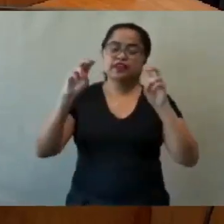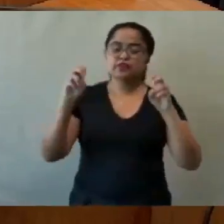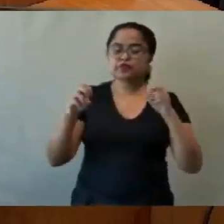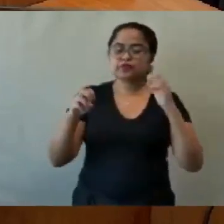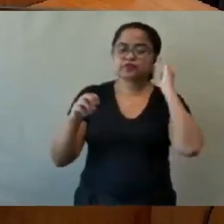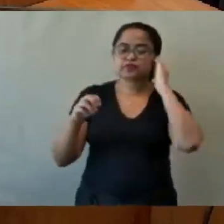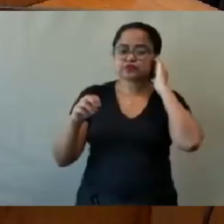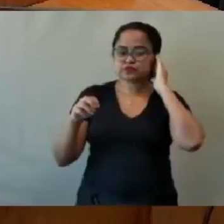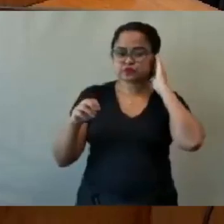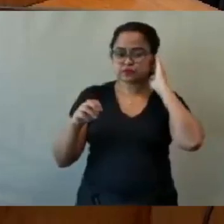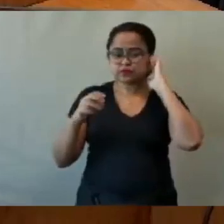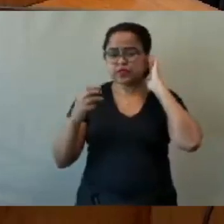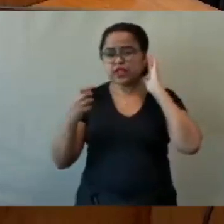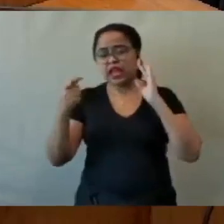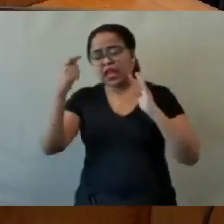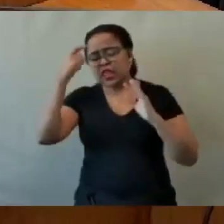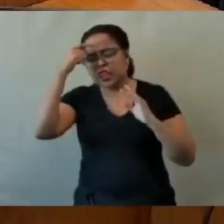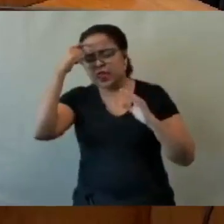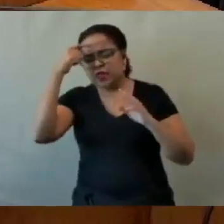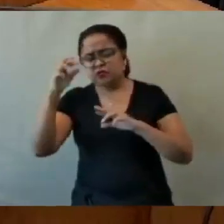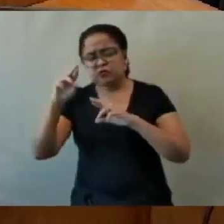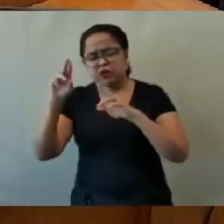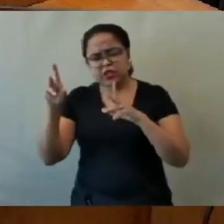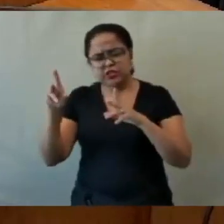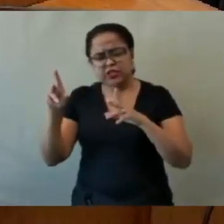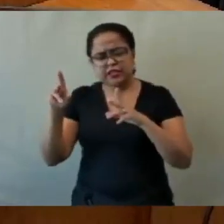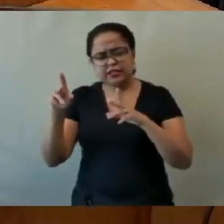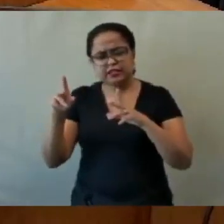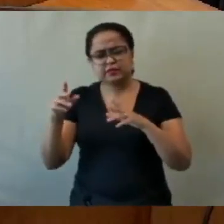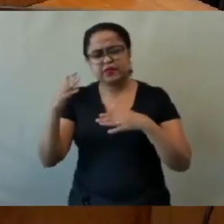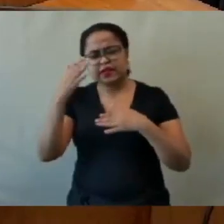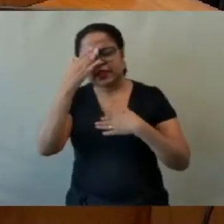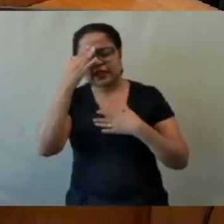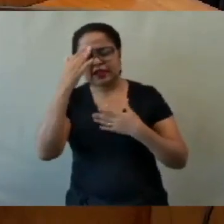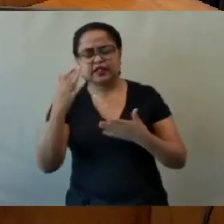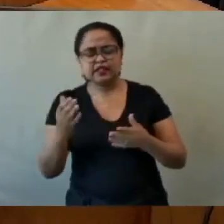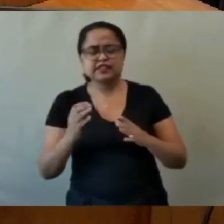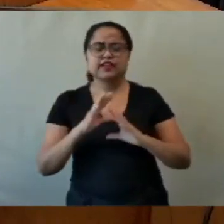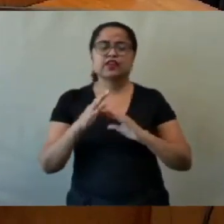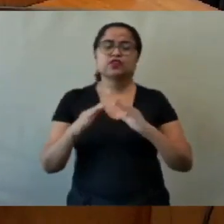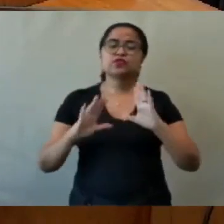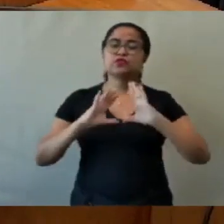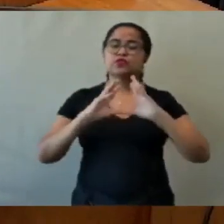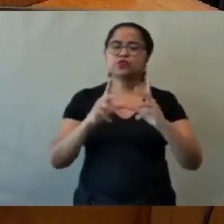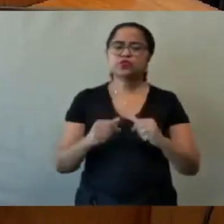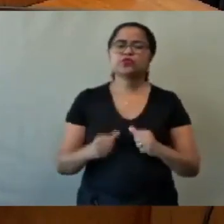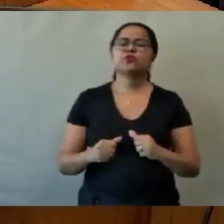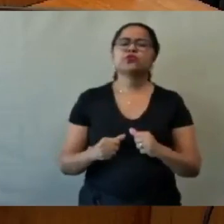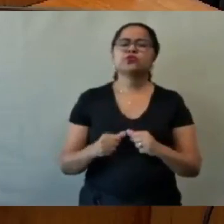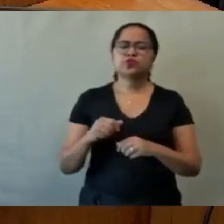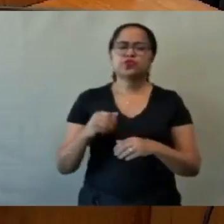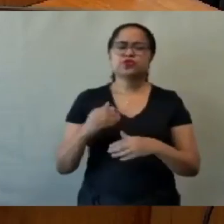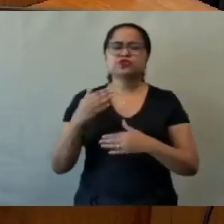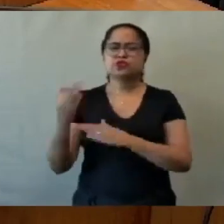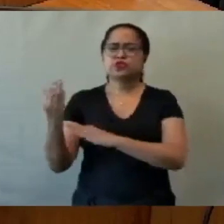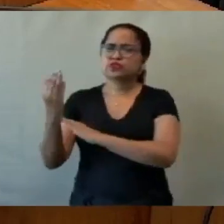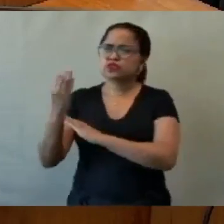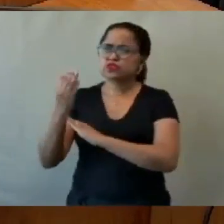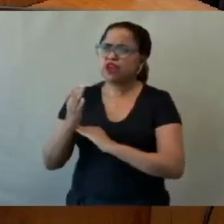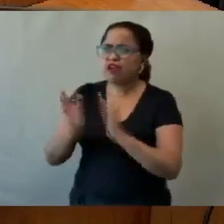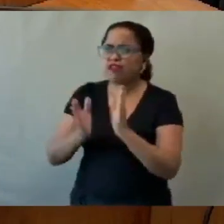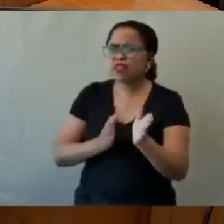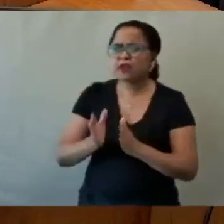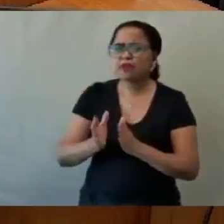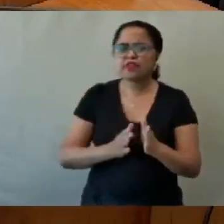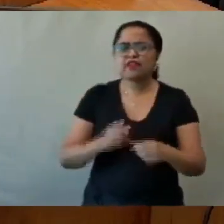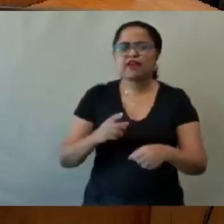são atendidas nesse programa. Então, a gente agradecer muito a todos que nos ajudaram a tramitar nesse tempo, porque depois de